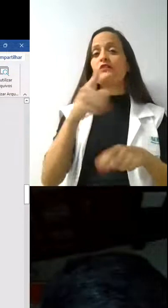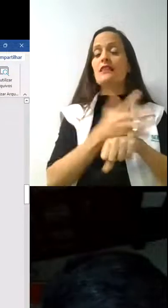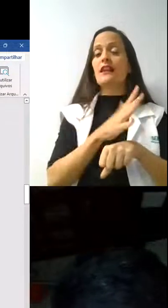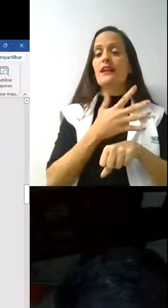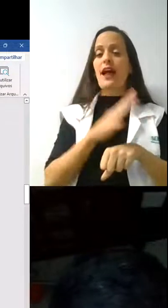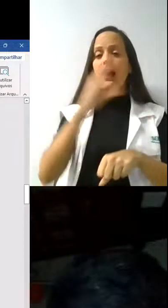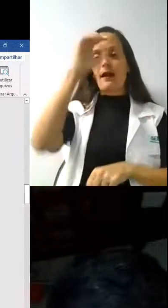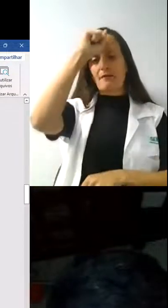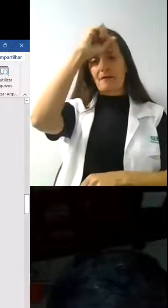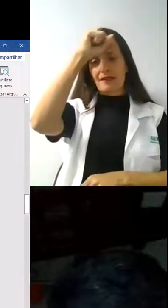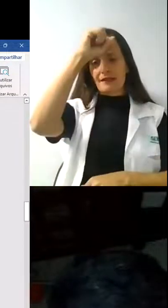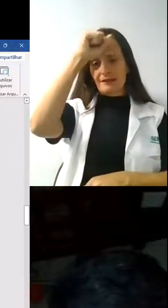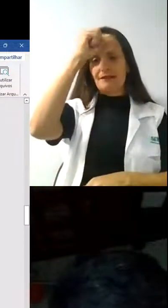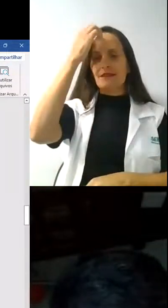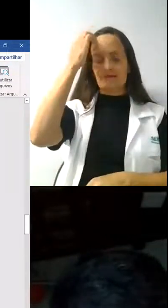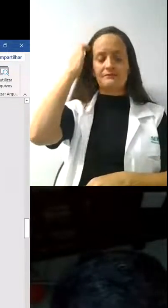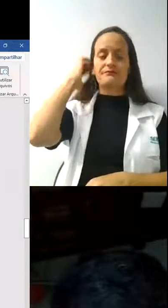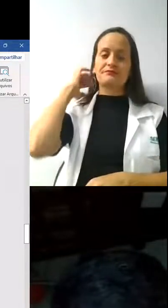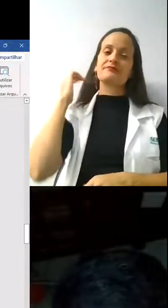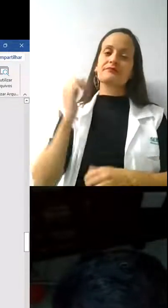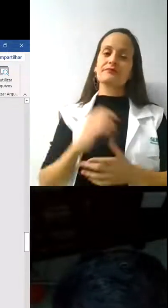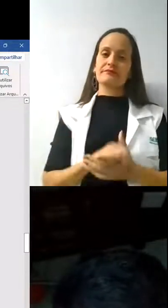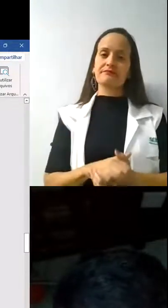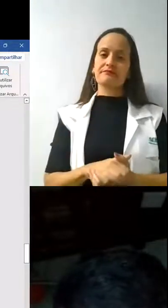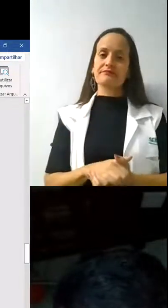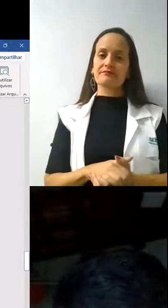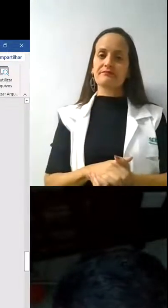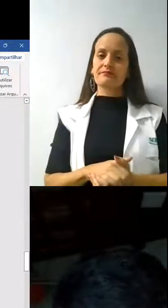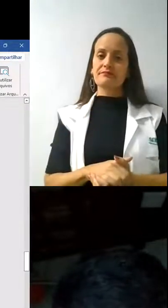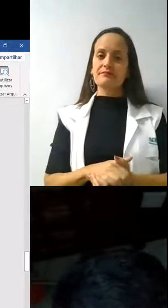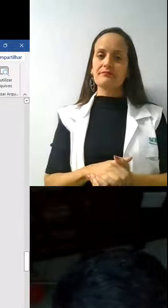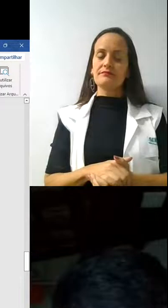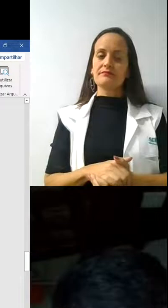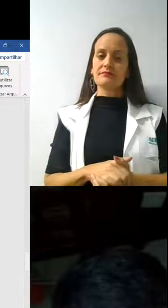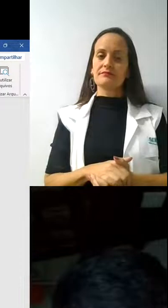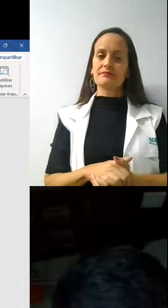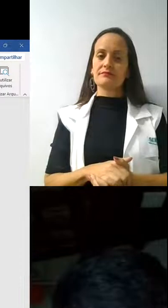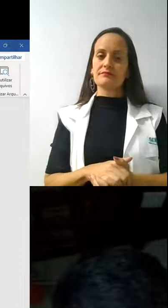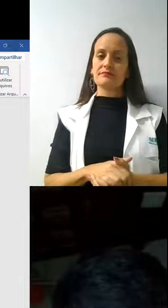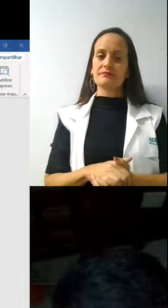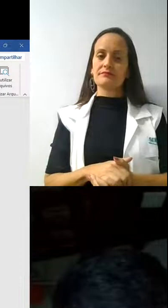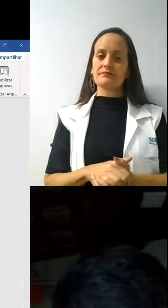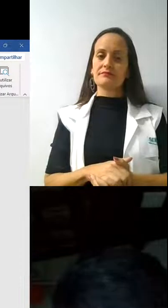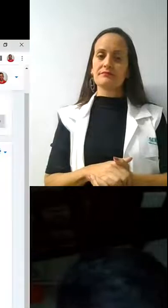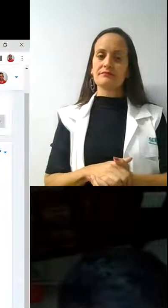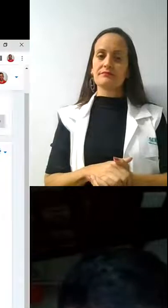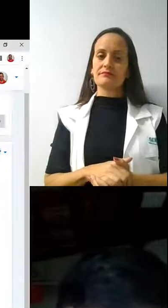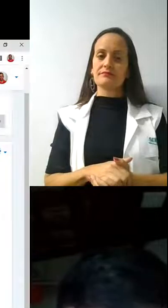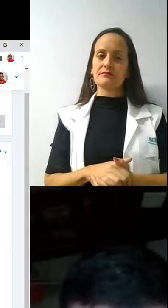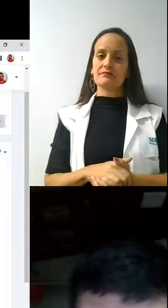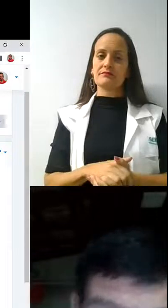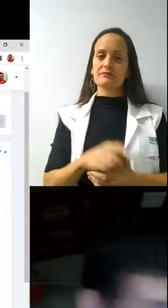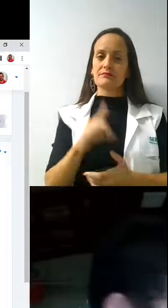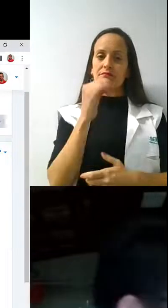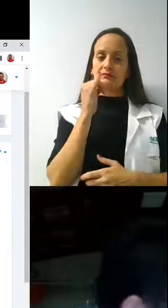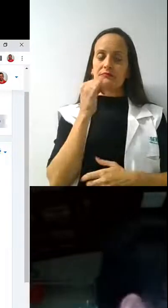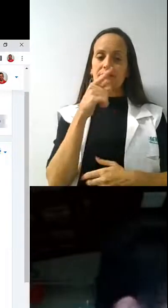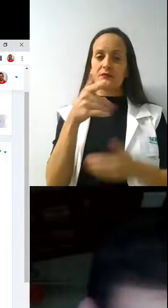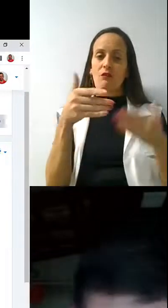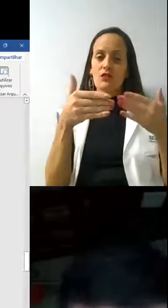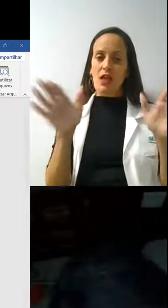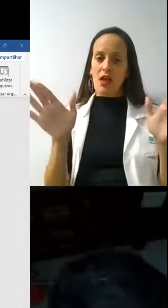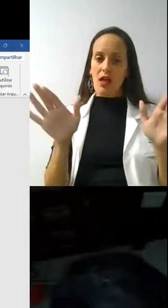gente fez na web passada, que é o desafio 2. Mas se vocês abrirem o link lá, vou abrir lá para vocês. Se vocês abrirem o link aqui,